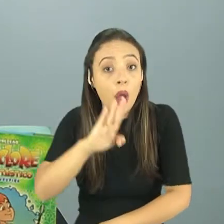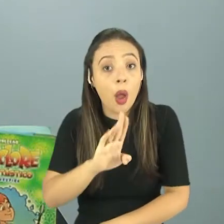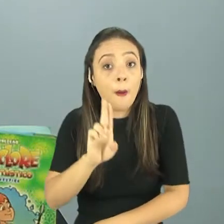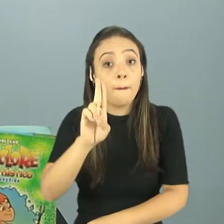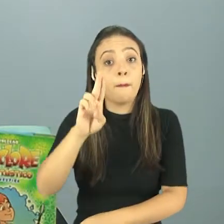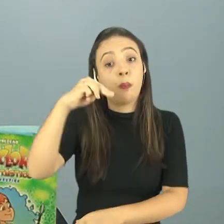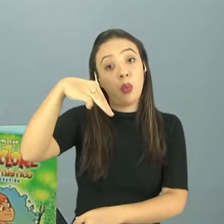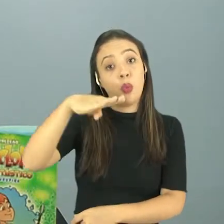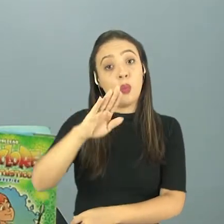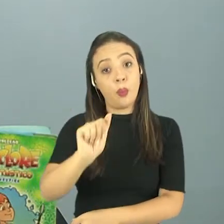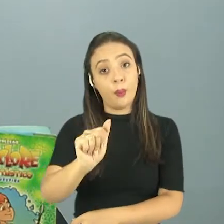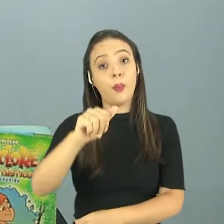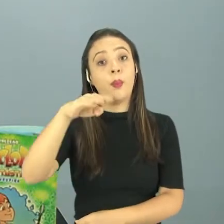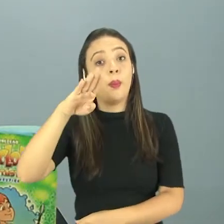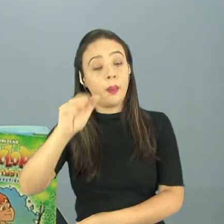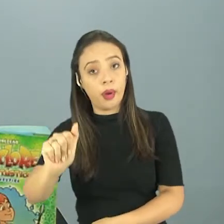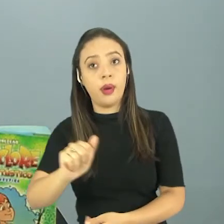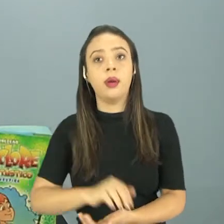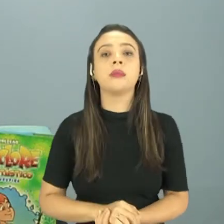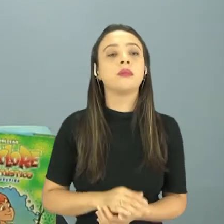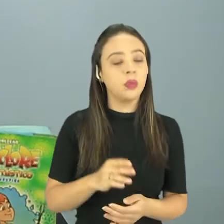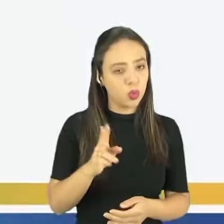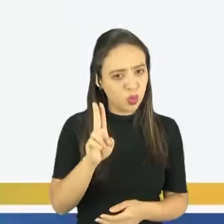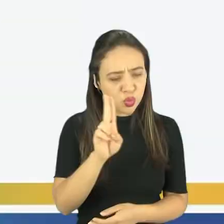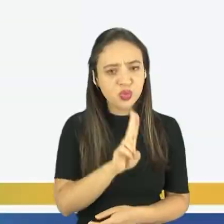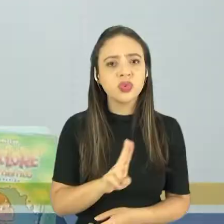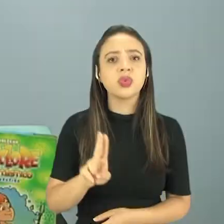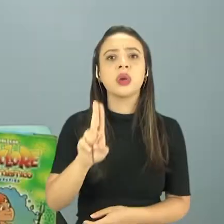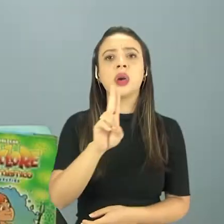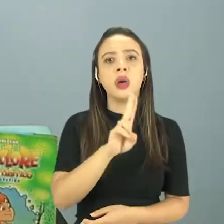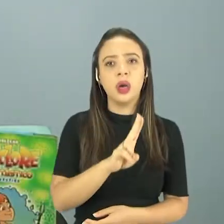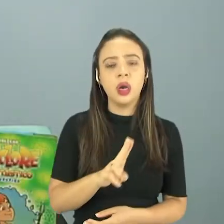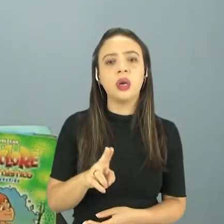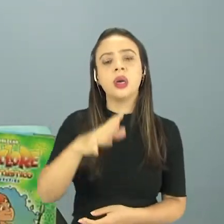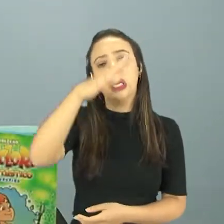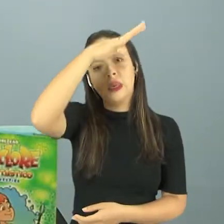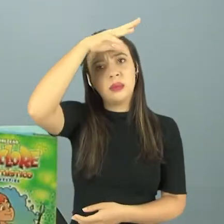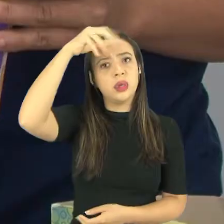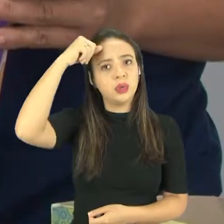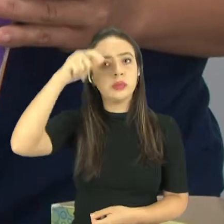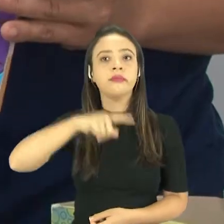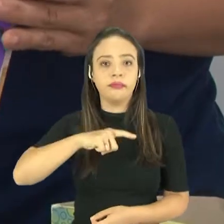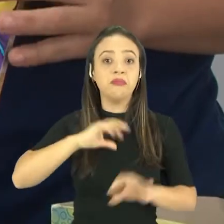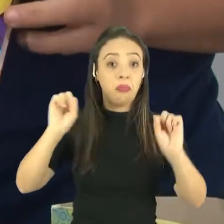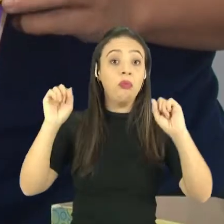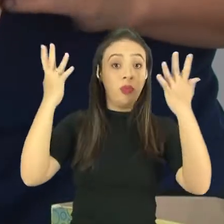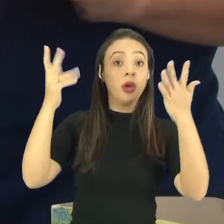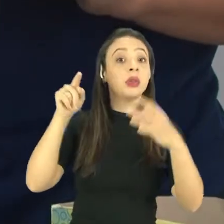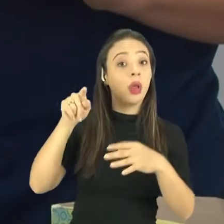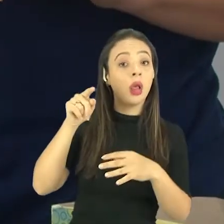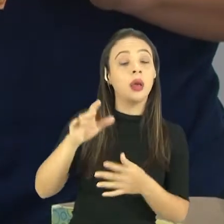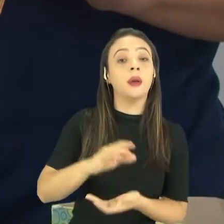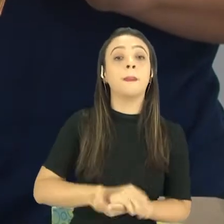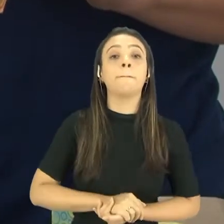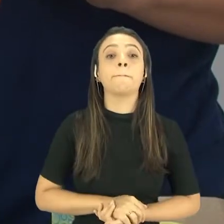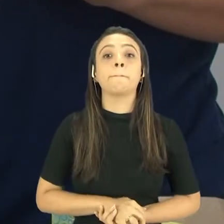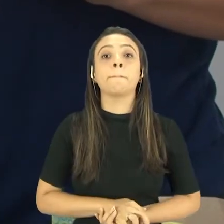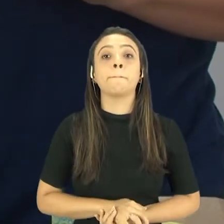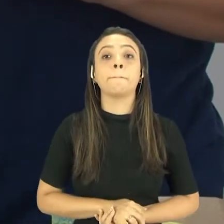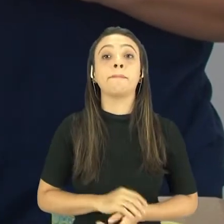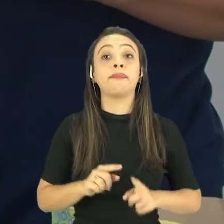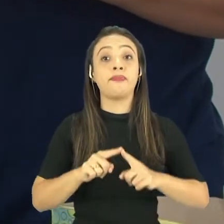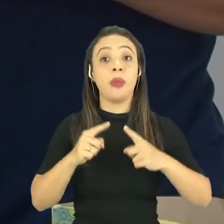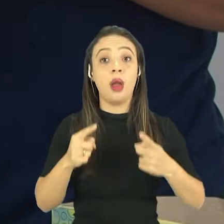ele é muito usado na Amazônia, né? Tem até o boi garantido, o boi caprichoso, tem esse festival lá no Amazonas,